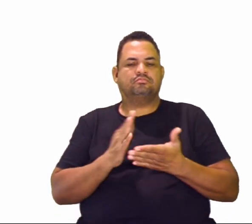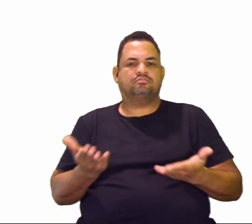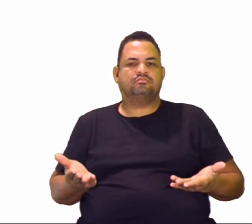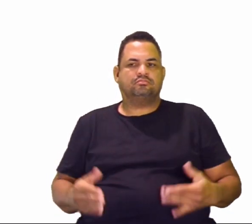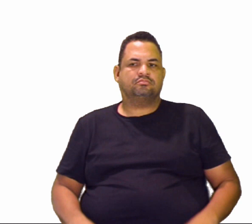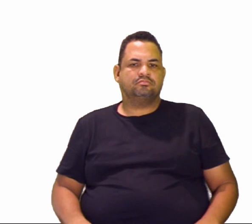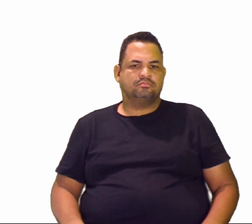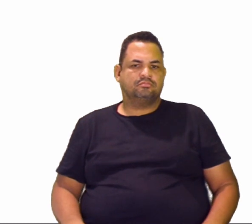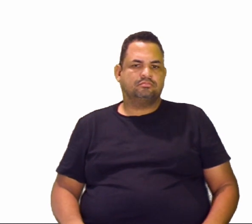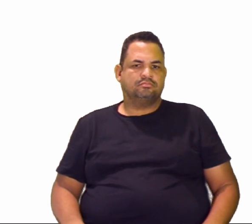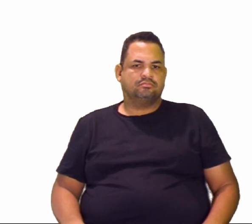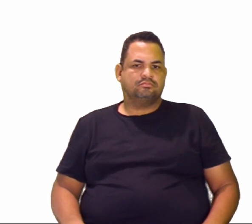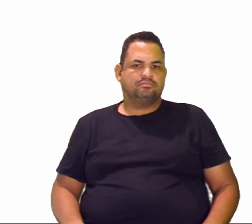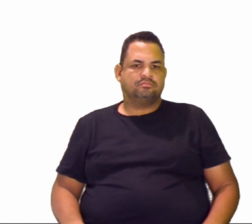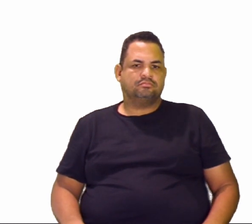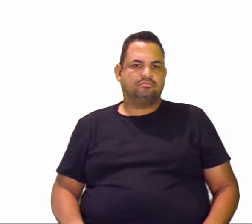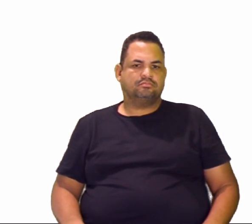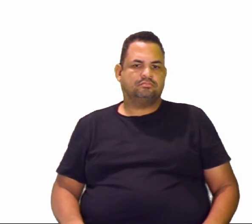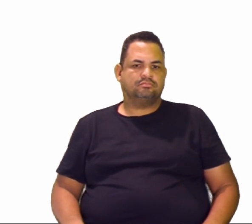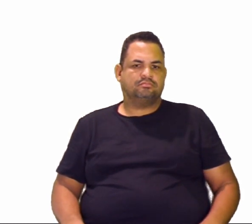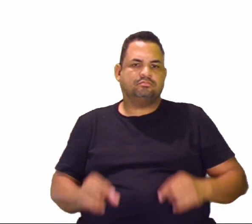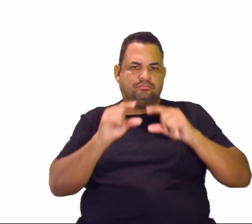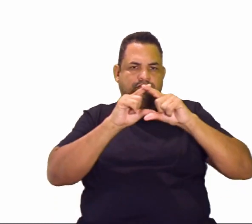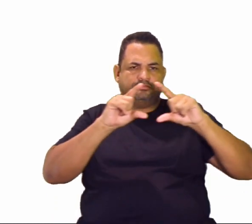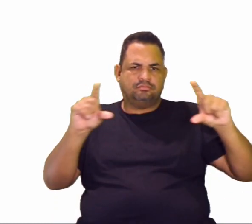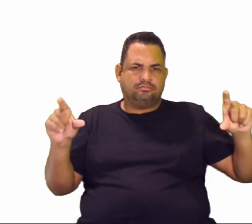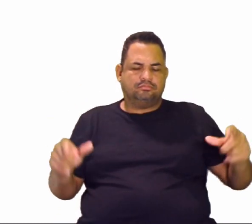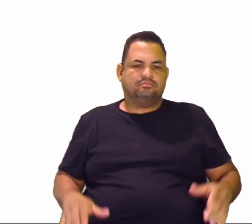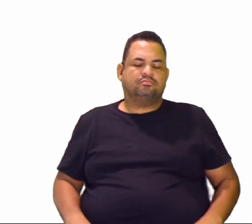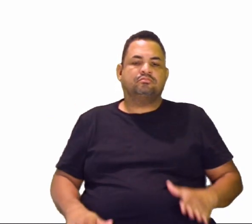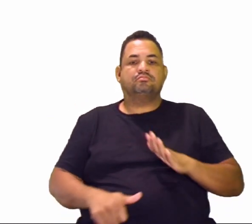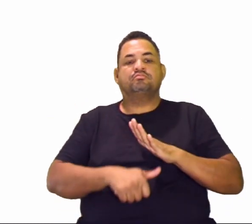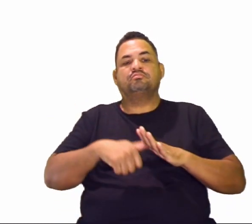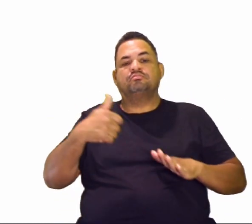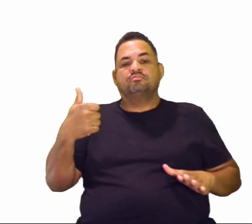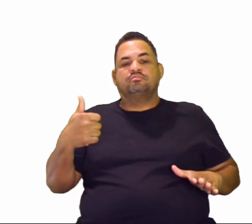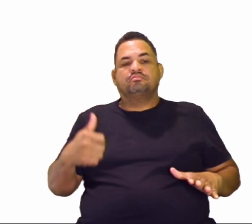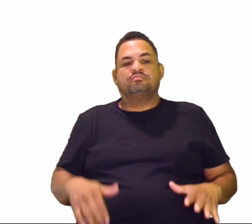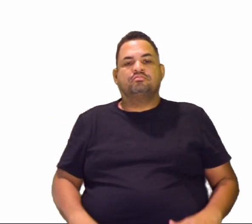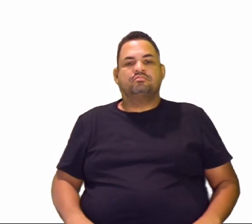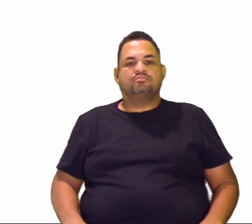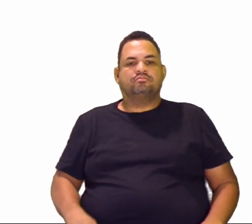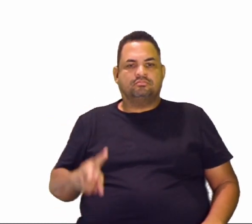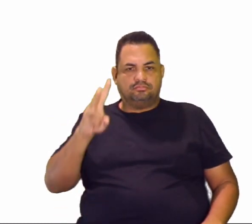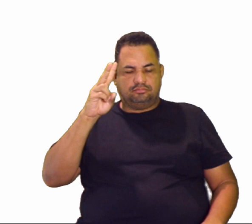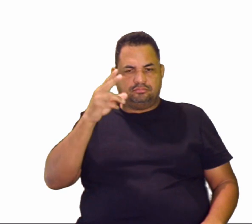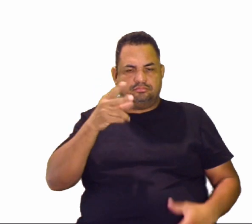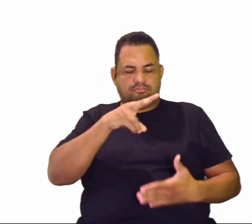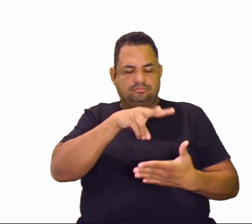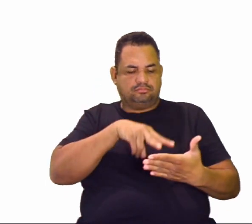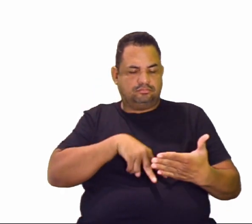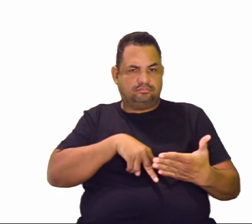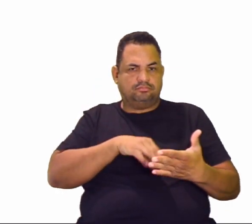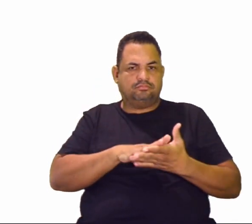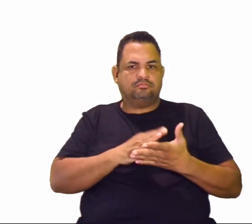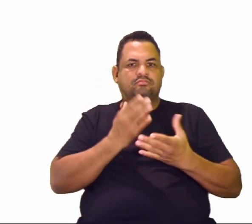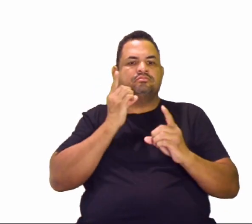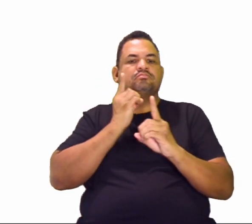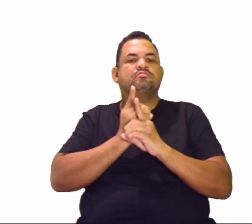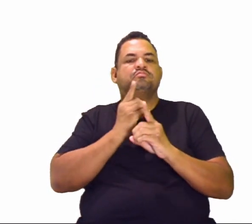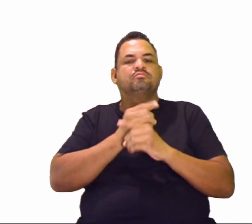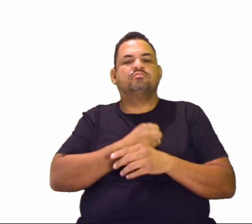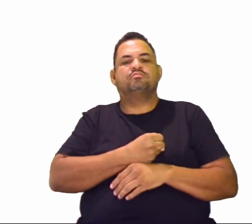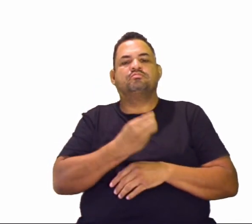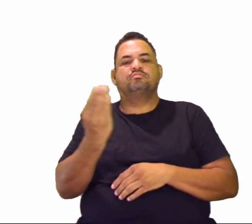interpretação do enunciado. Primeiro, você leu, obteve a